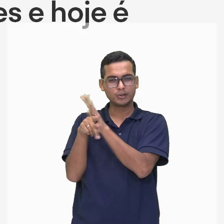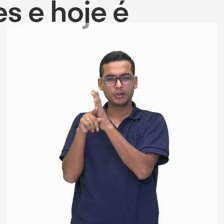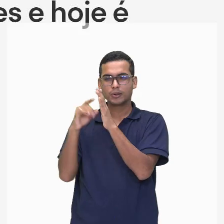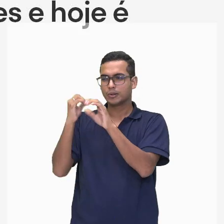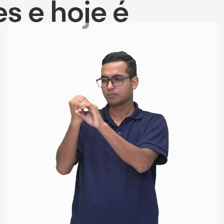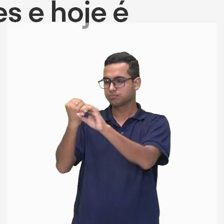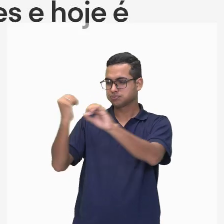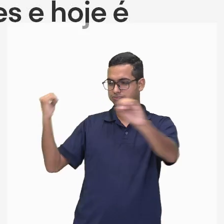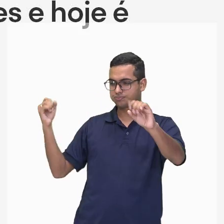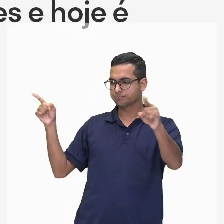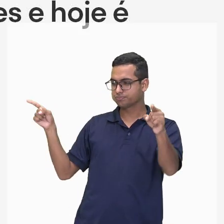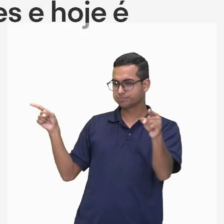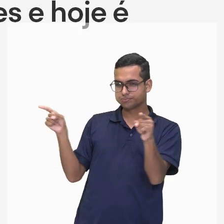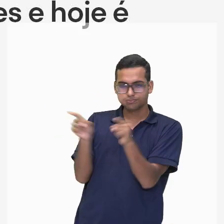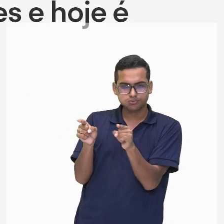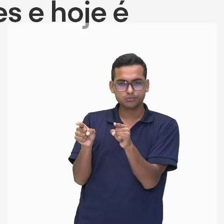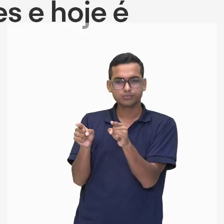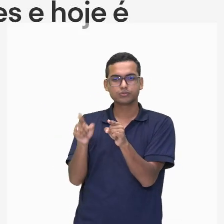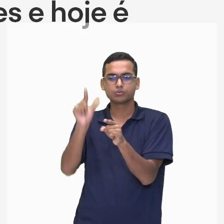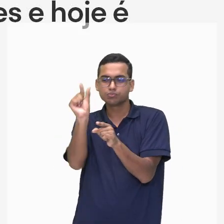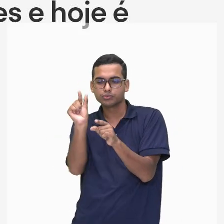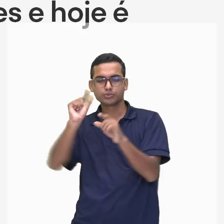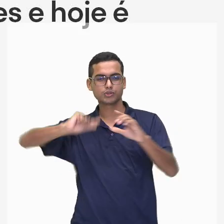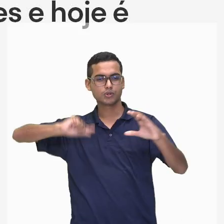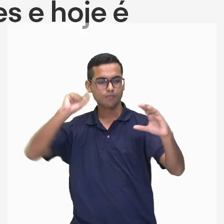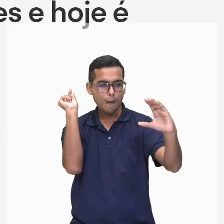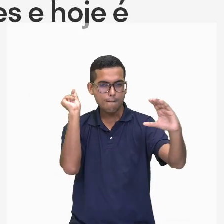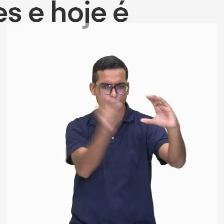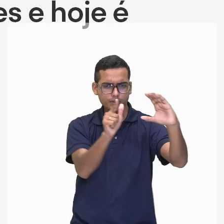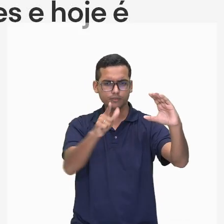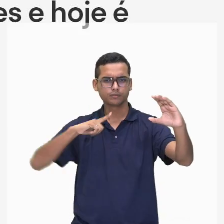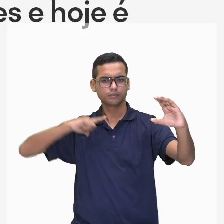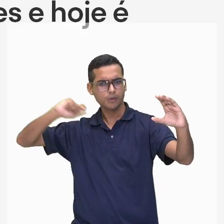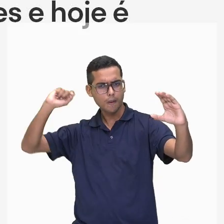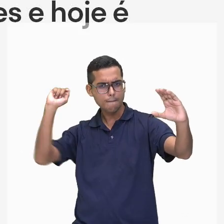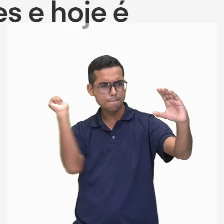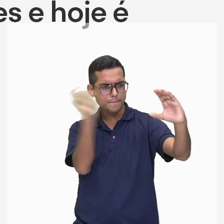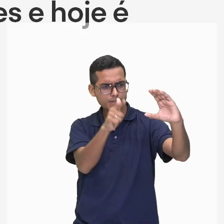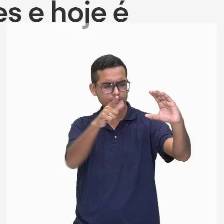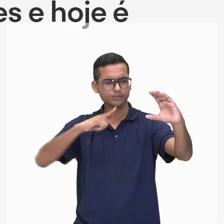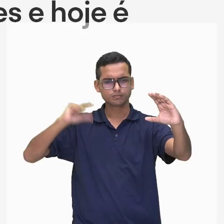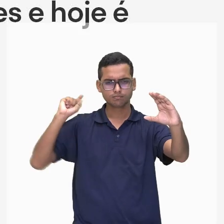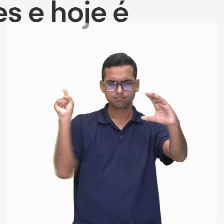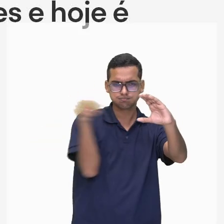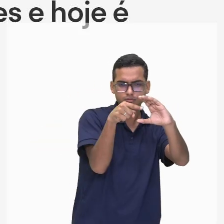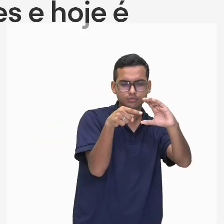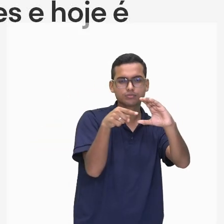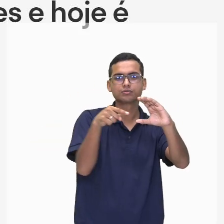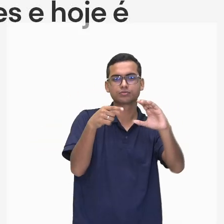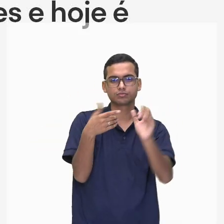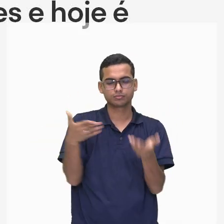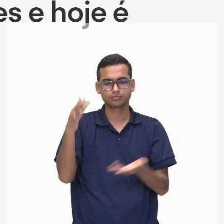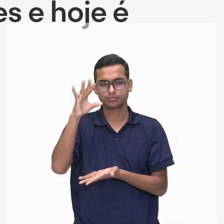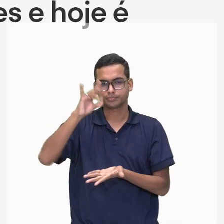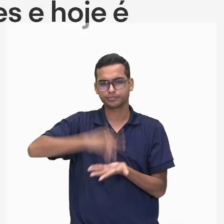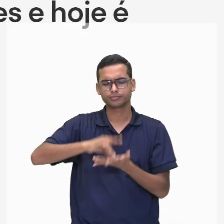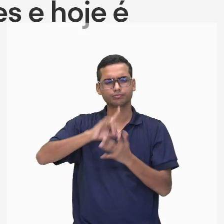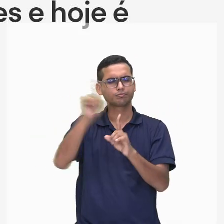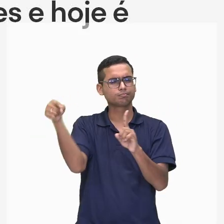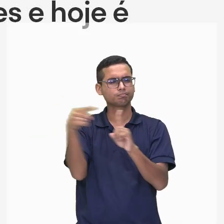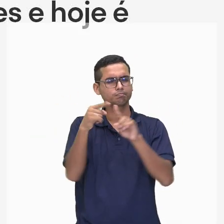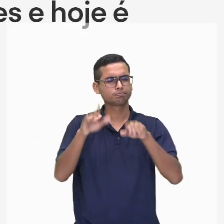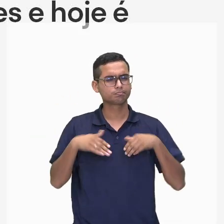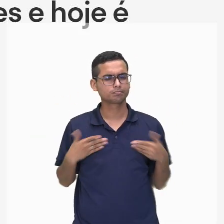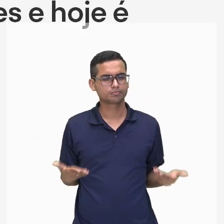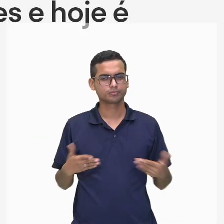a lança até ficar do tamanho de um dardinho. E aí se transformou no jogo de dardo. Qual é o objetivo do jogo de